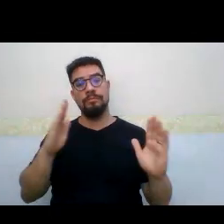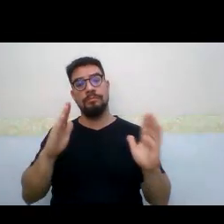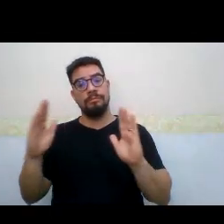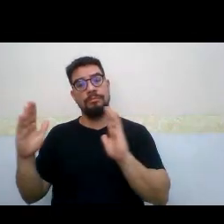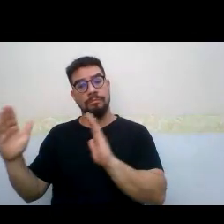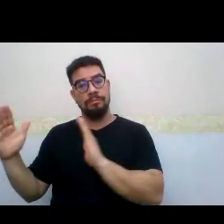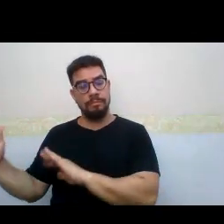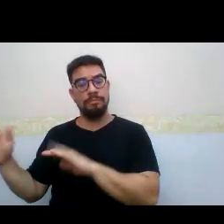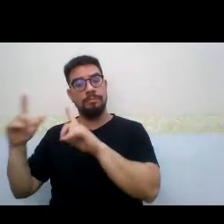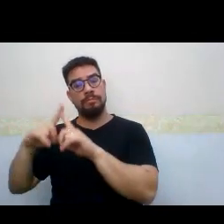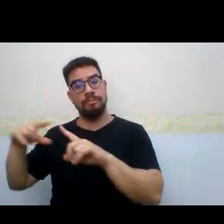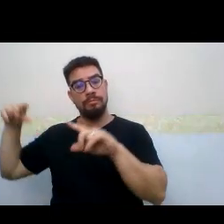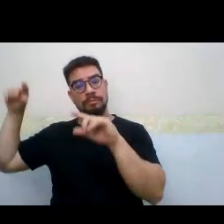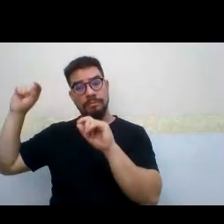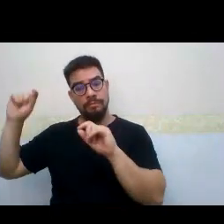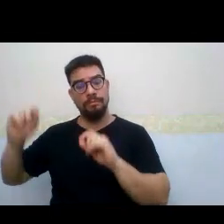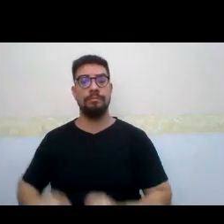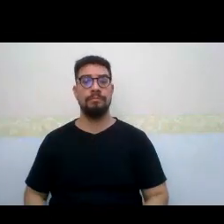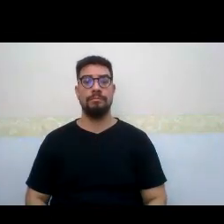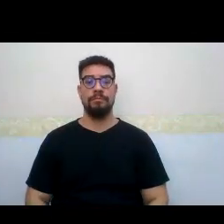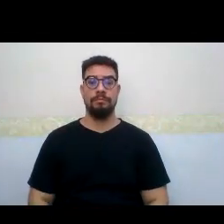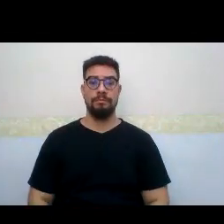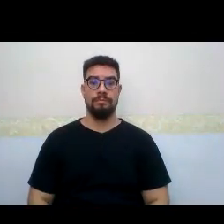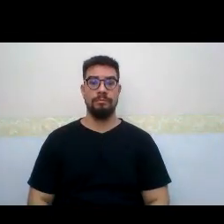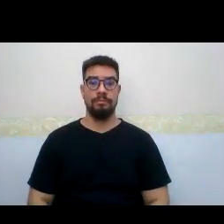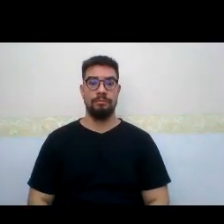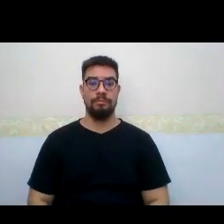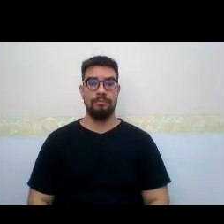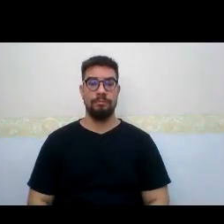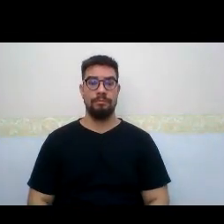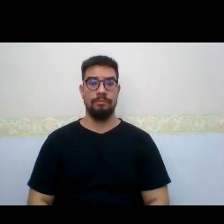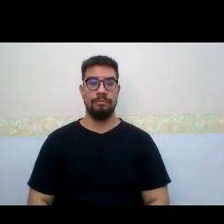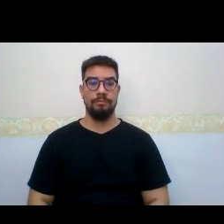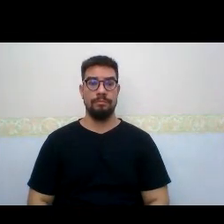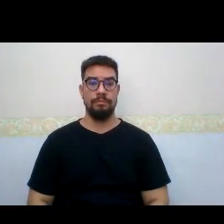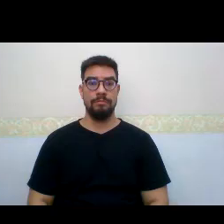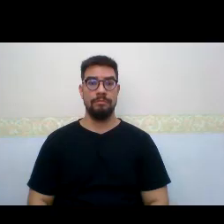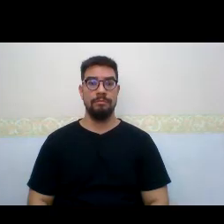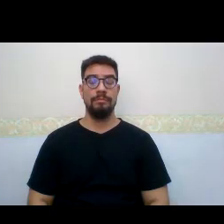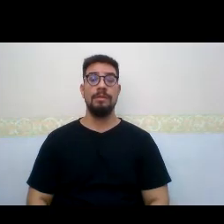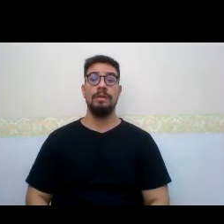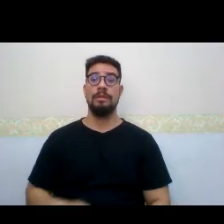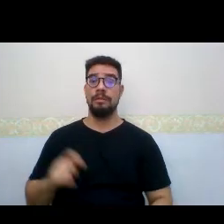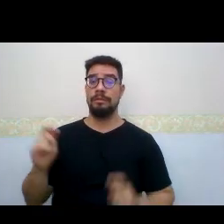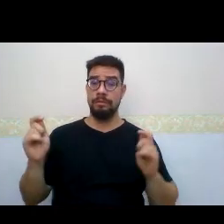B, C, D. E aí você estabelece